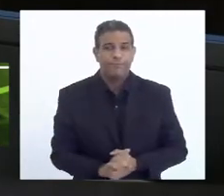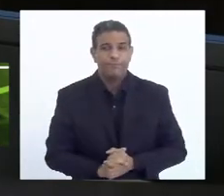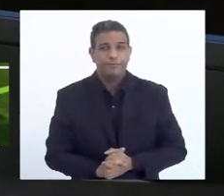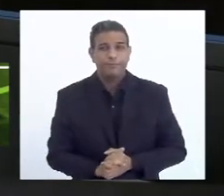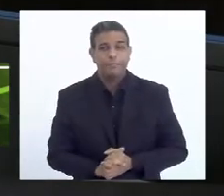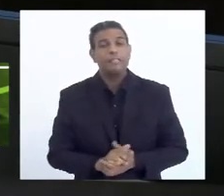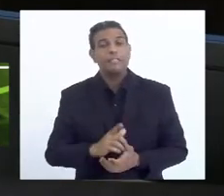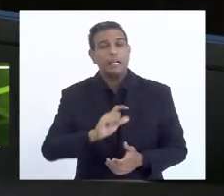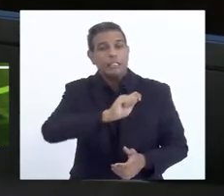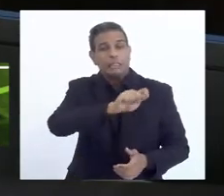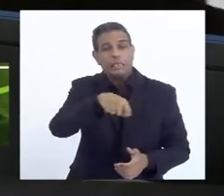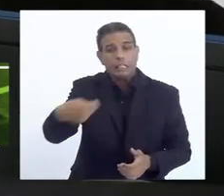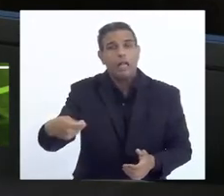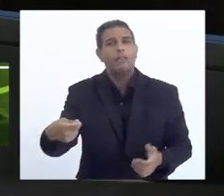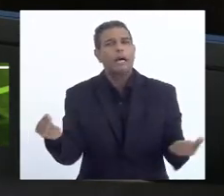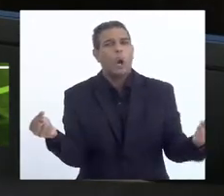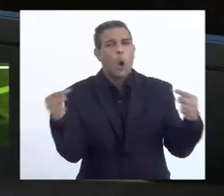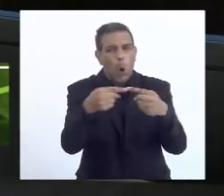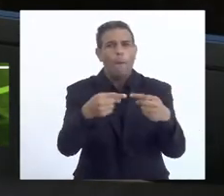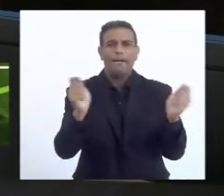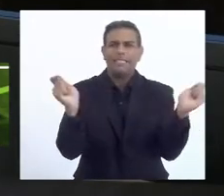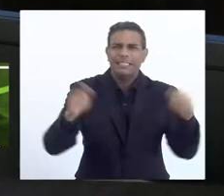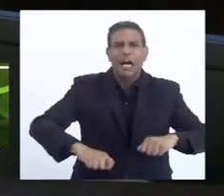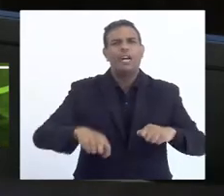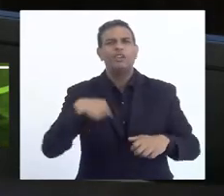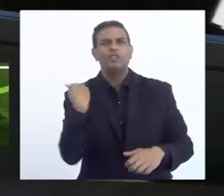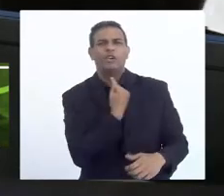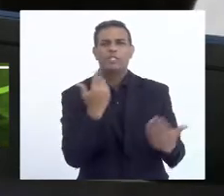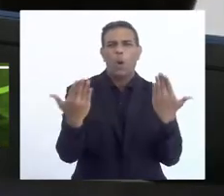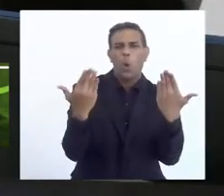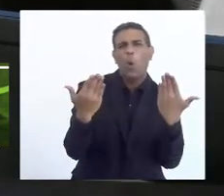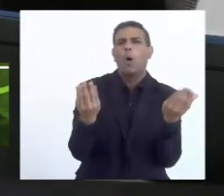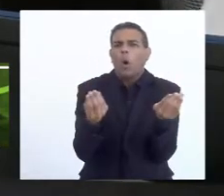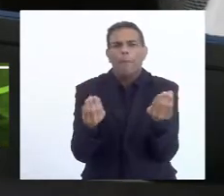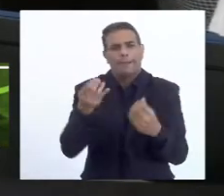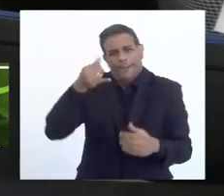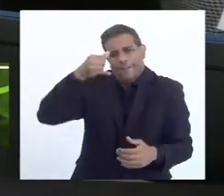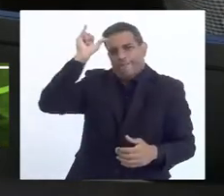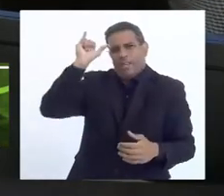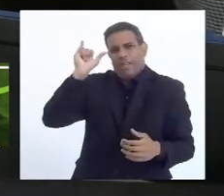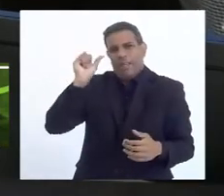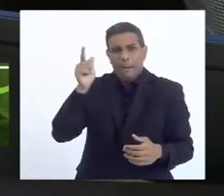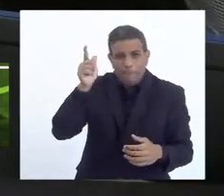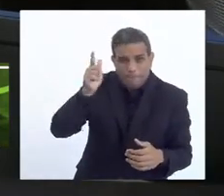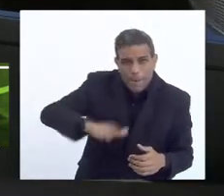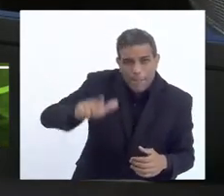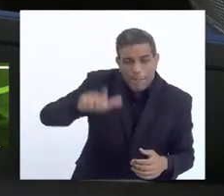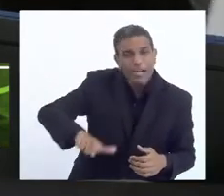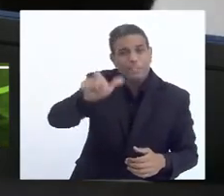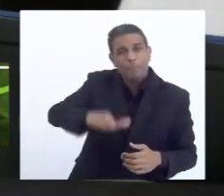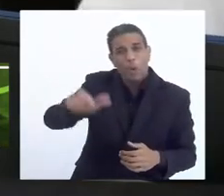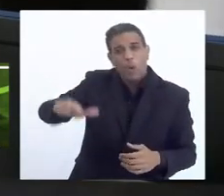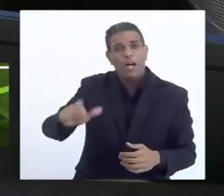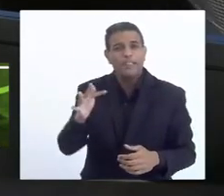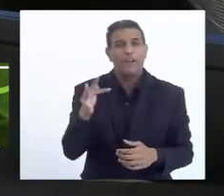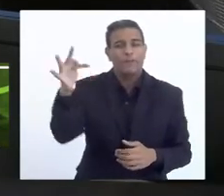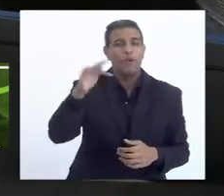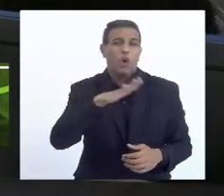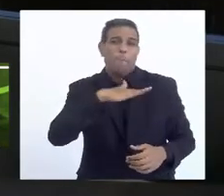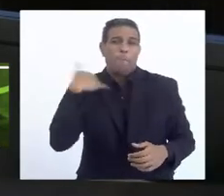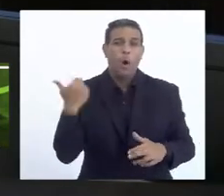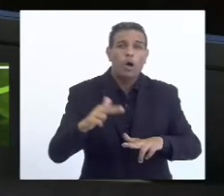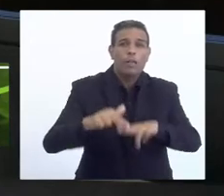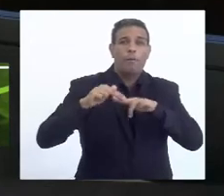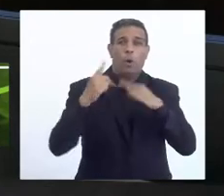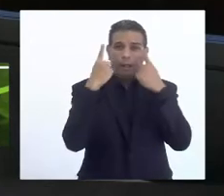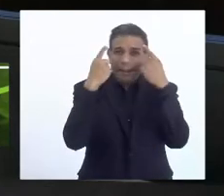dar nomes é também uma possibilidade da gente evitar que outras mulheres possam sofrer esse